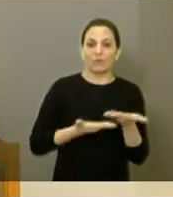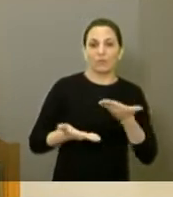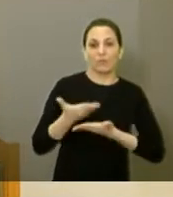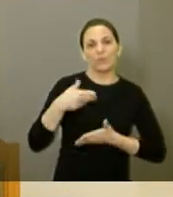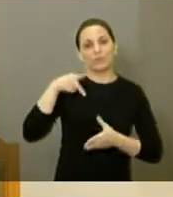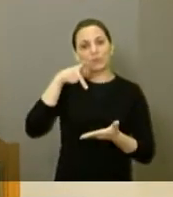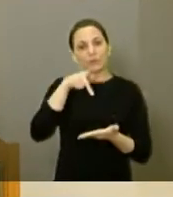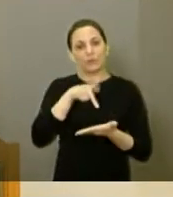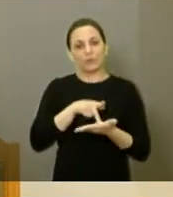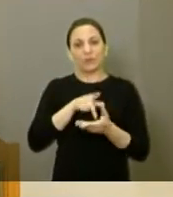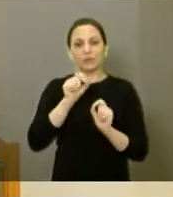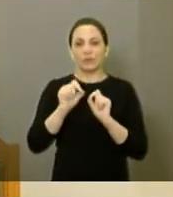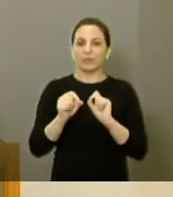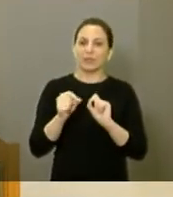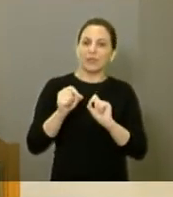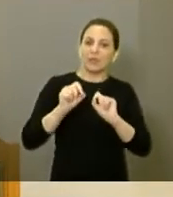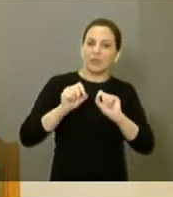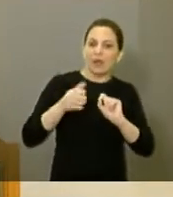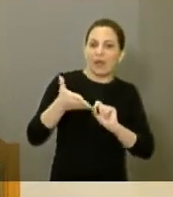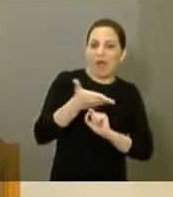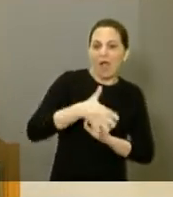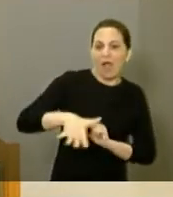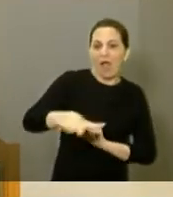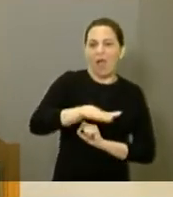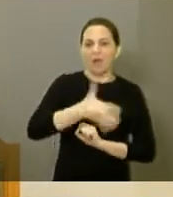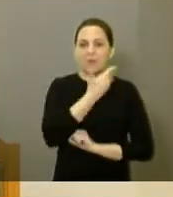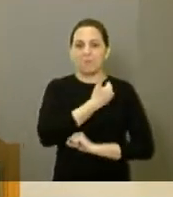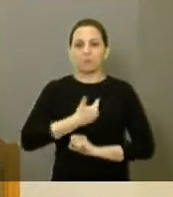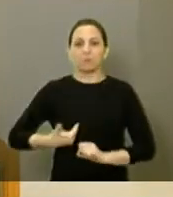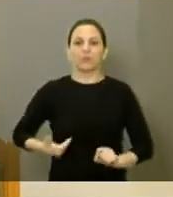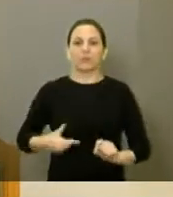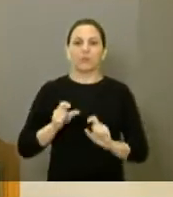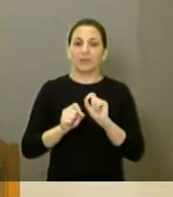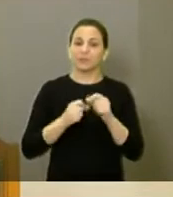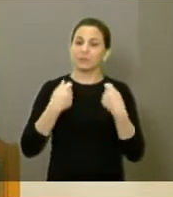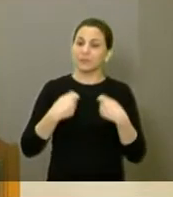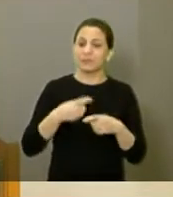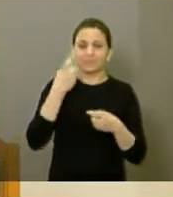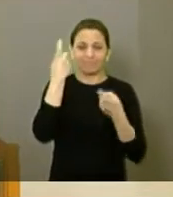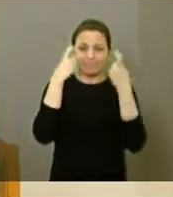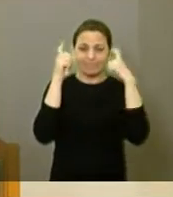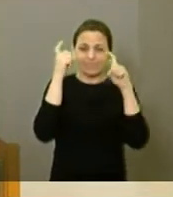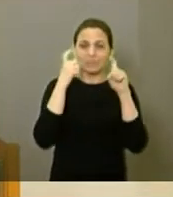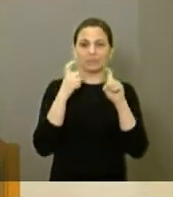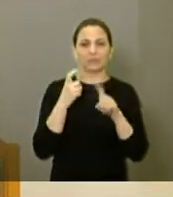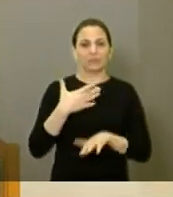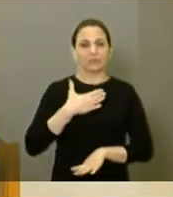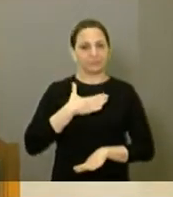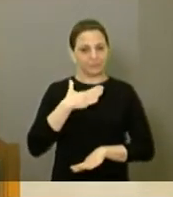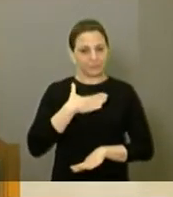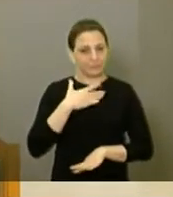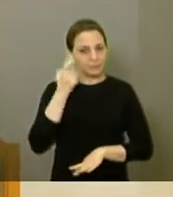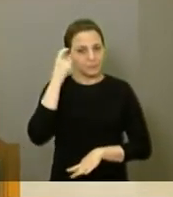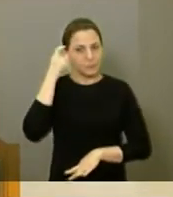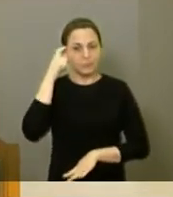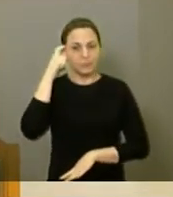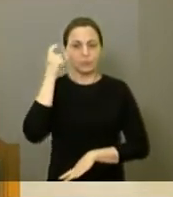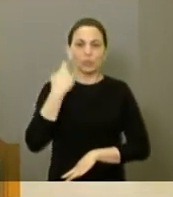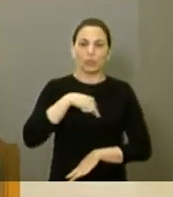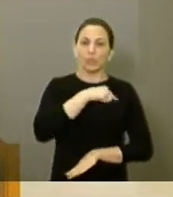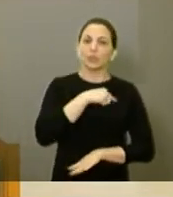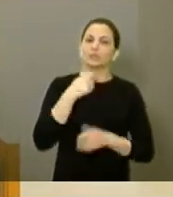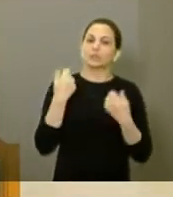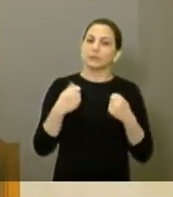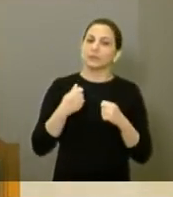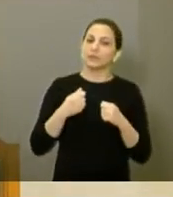fato como as questões da vida pública e acho que isso é bastante preocupante então o que todos nós tenhamos